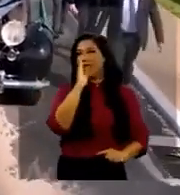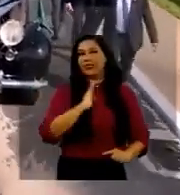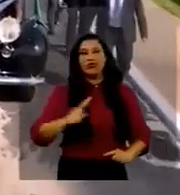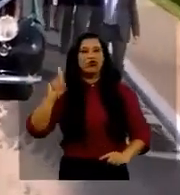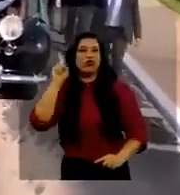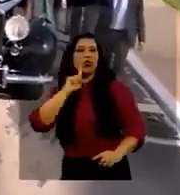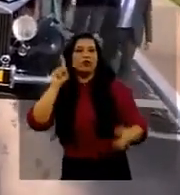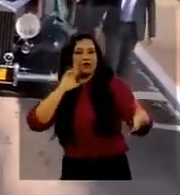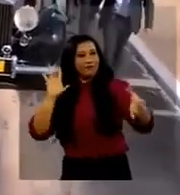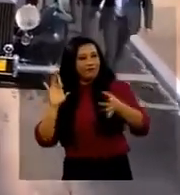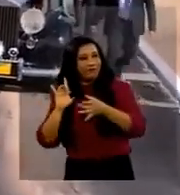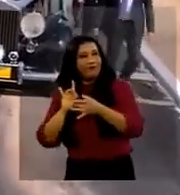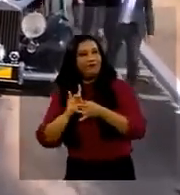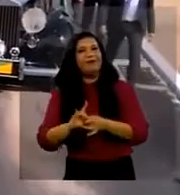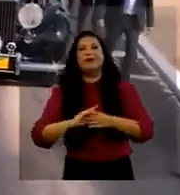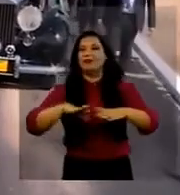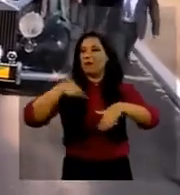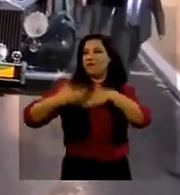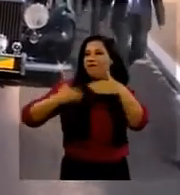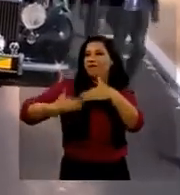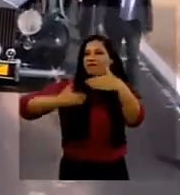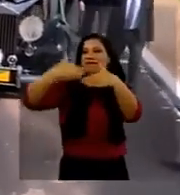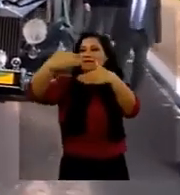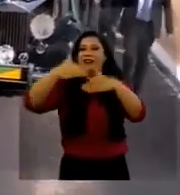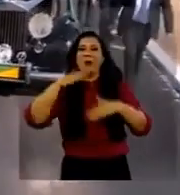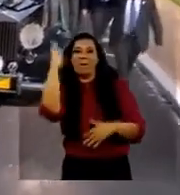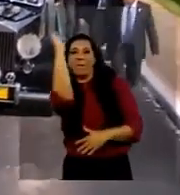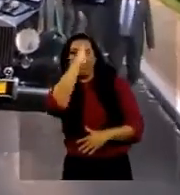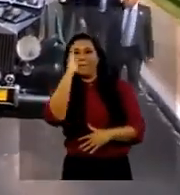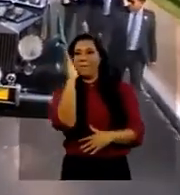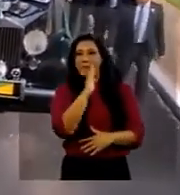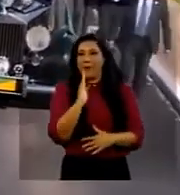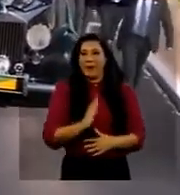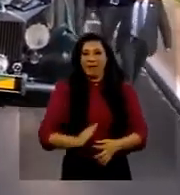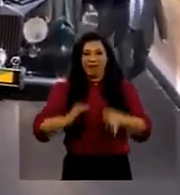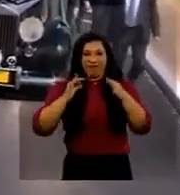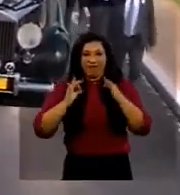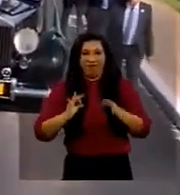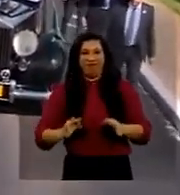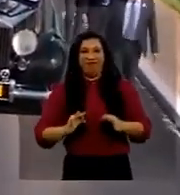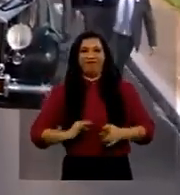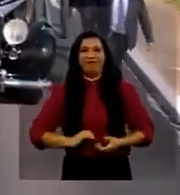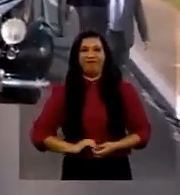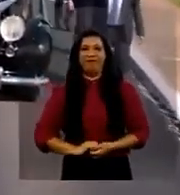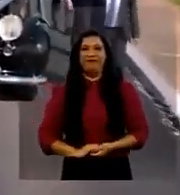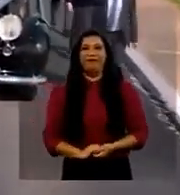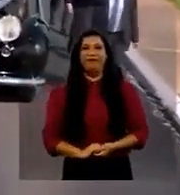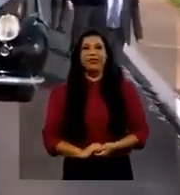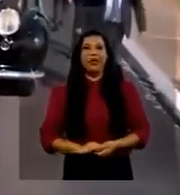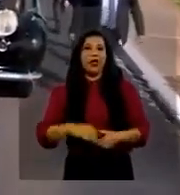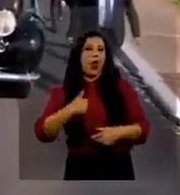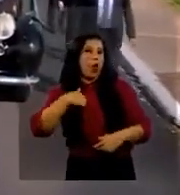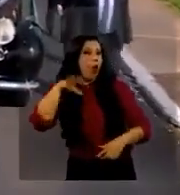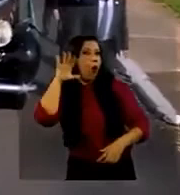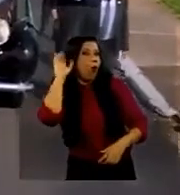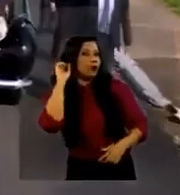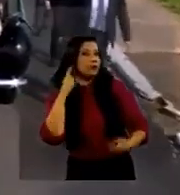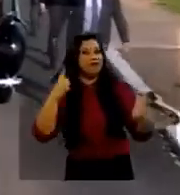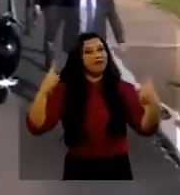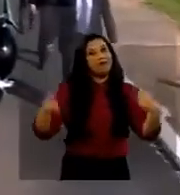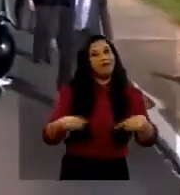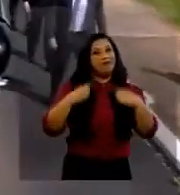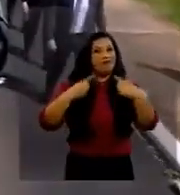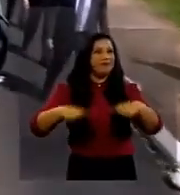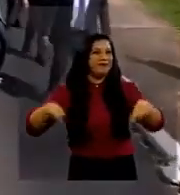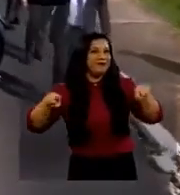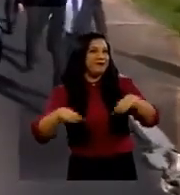vão trazer mais prosperidade e progresso para os seus povos. A gente ouve ao fundo aí a banda dos Dragões da Independência,